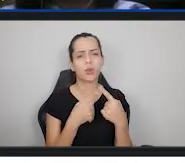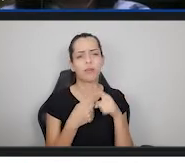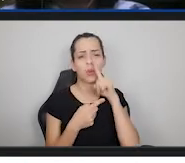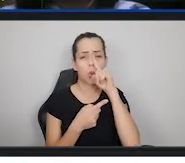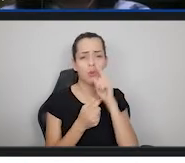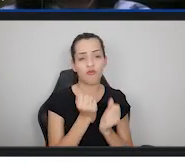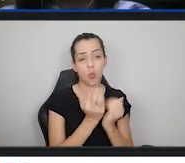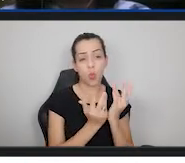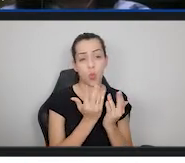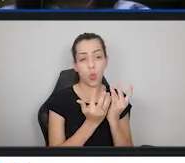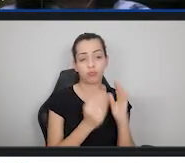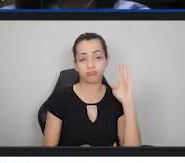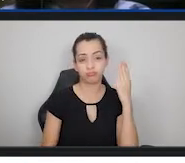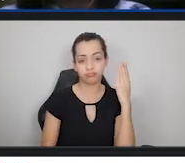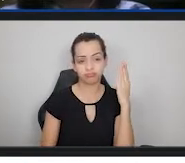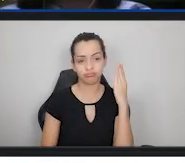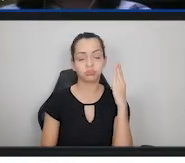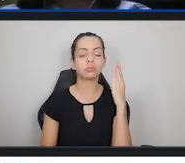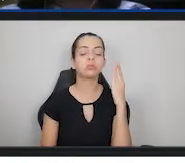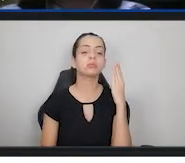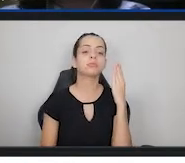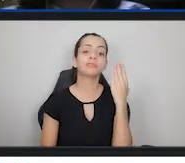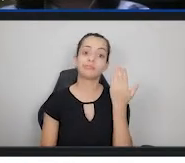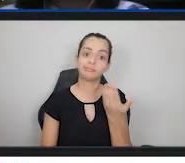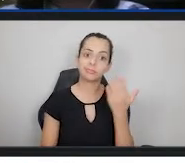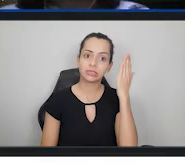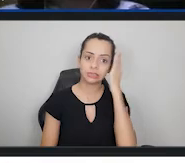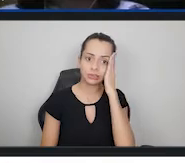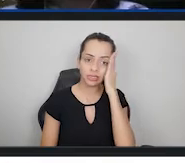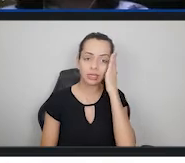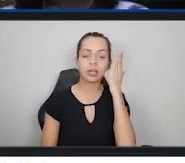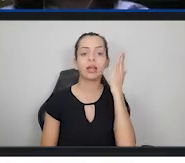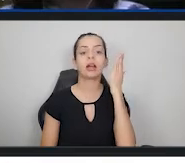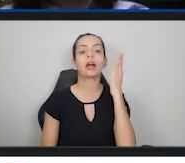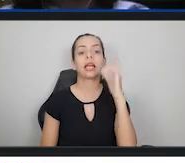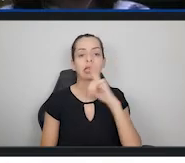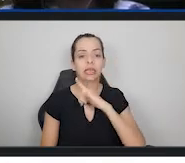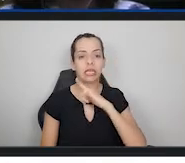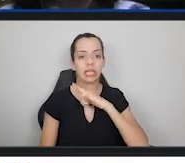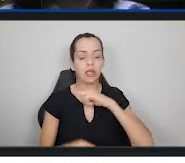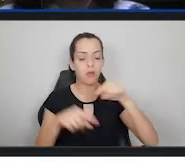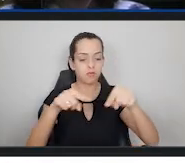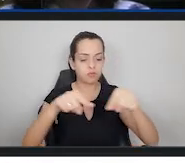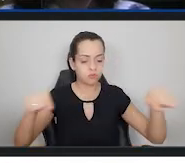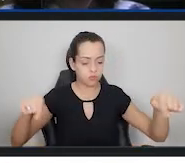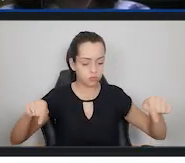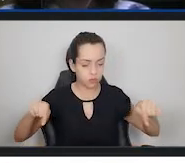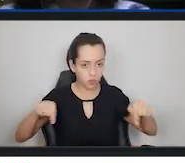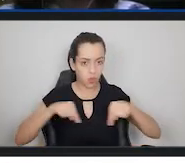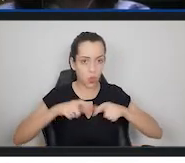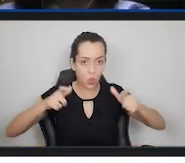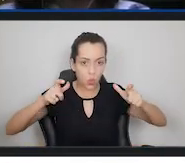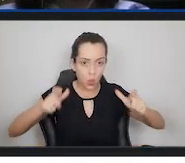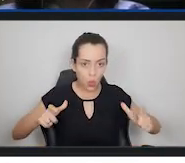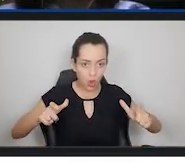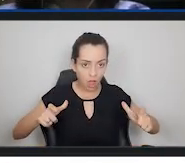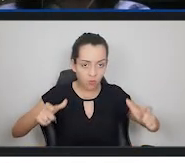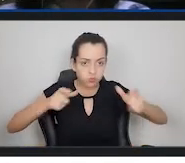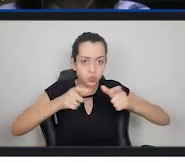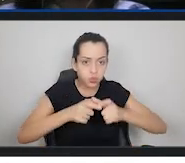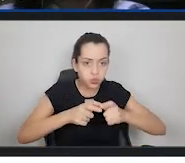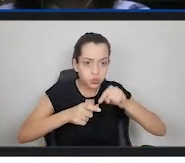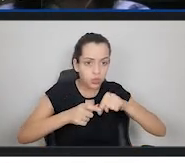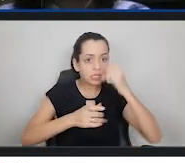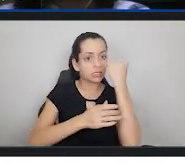a estrutura de madeira. A de madeira, ela tem sido abolida em função de muita queimada. Às vezes acontece, embora a gente saiba